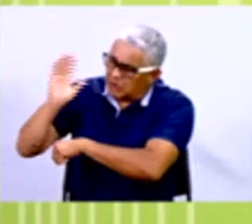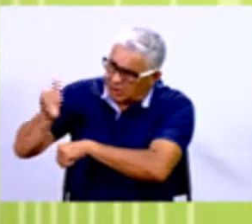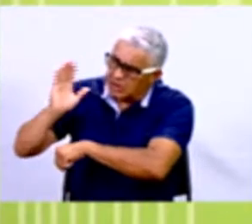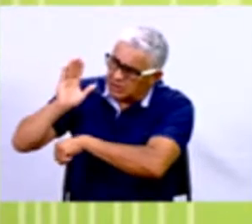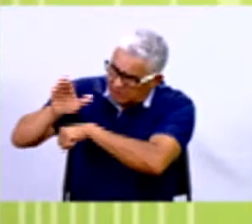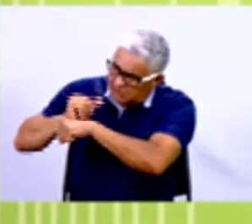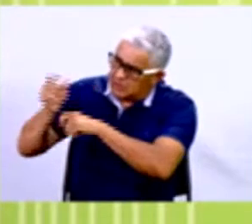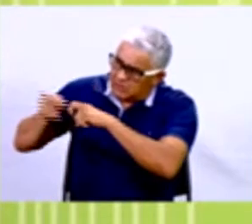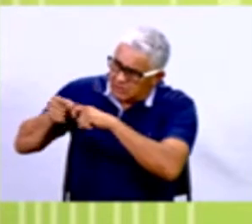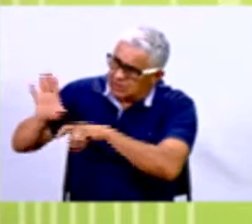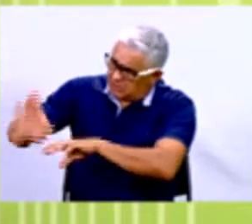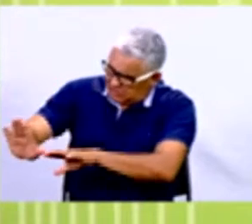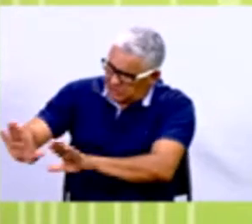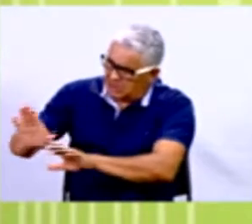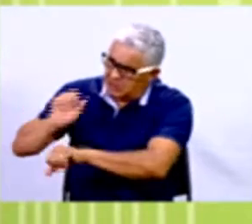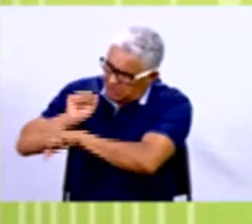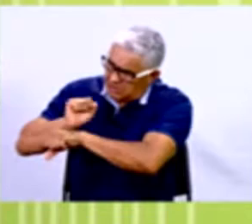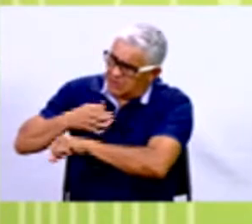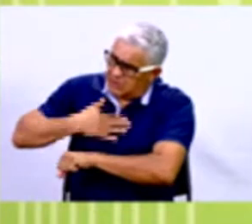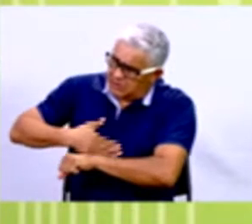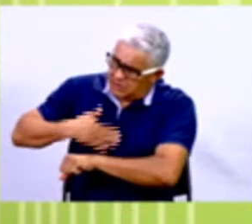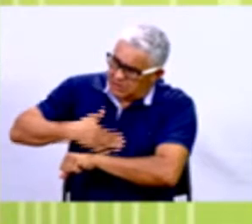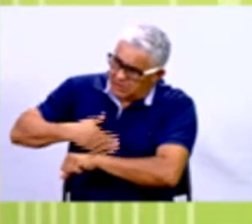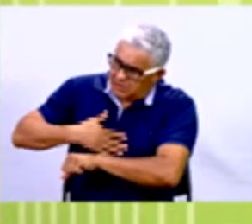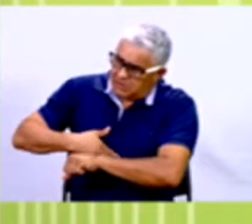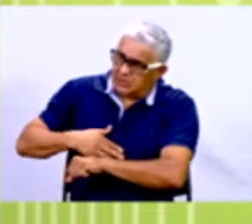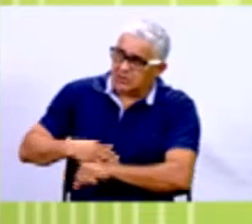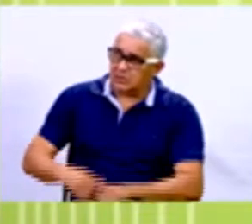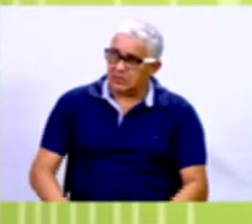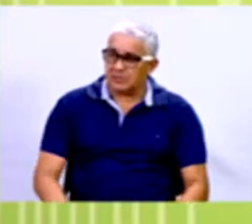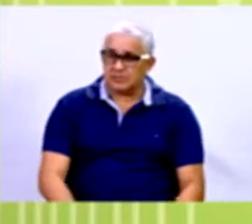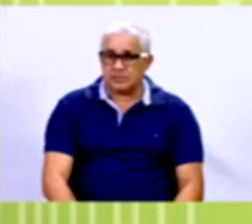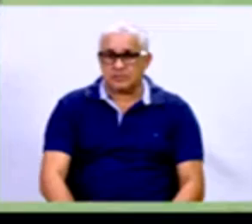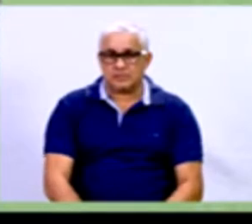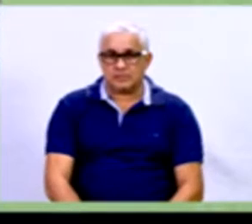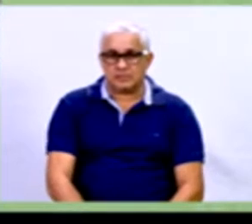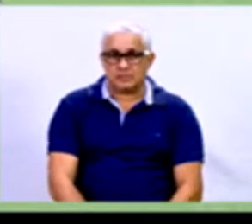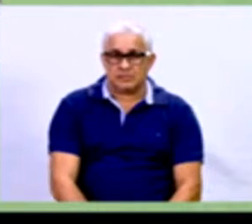está vindo, então fica calmo, fica tranquilo, vai ocorrer tudo bem.